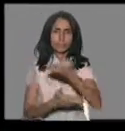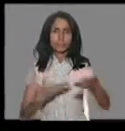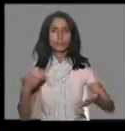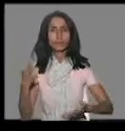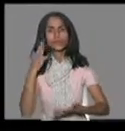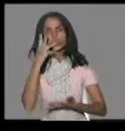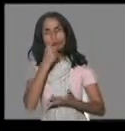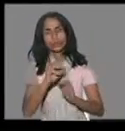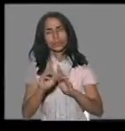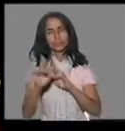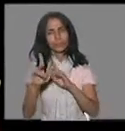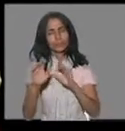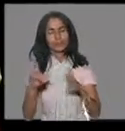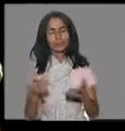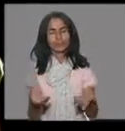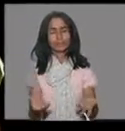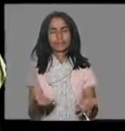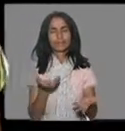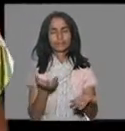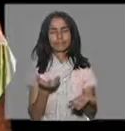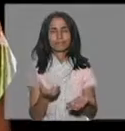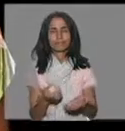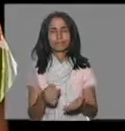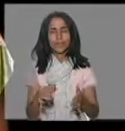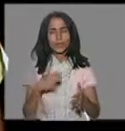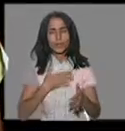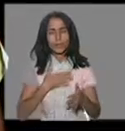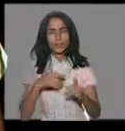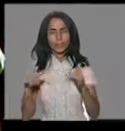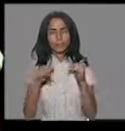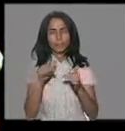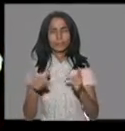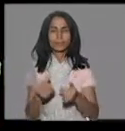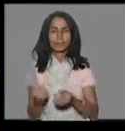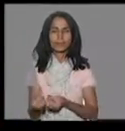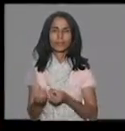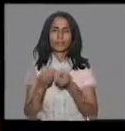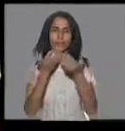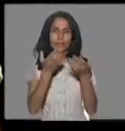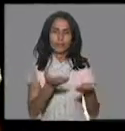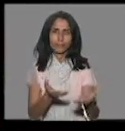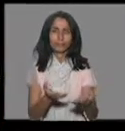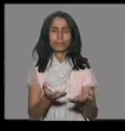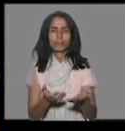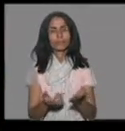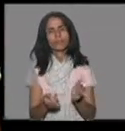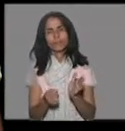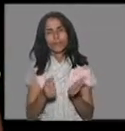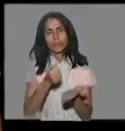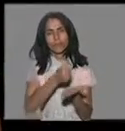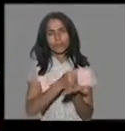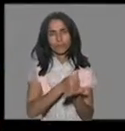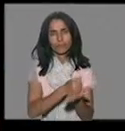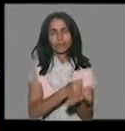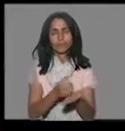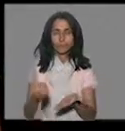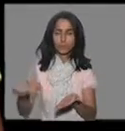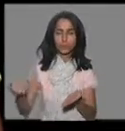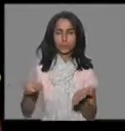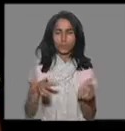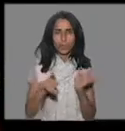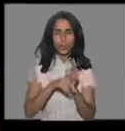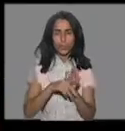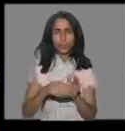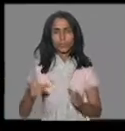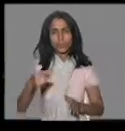estéticas eu quero um meu trabalho um pouco trazê uma impressão nossa né